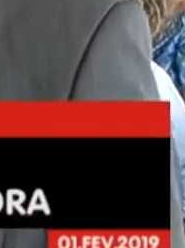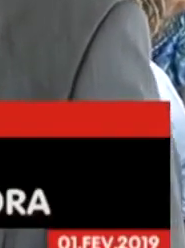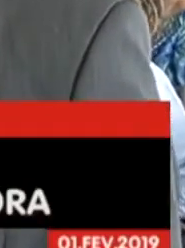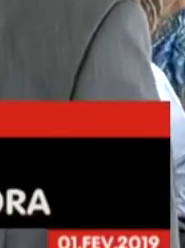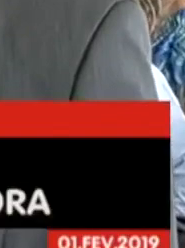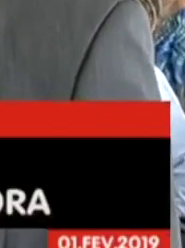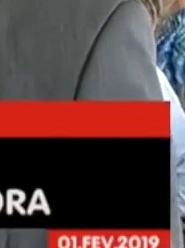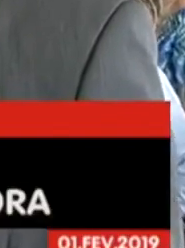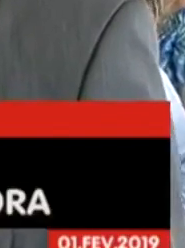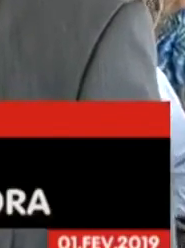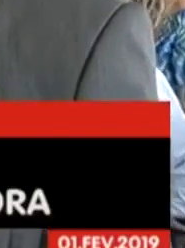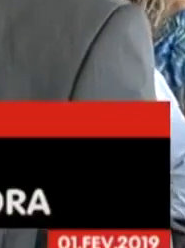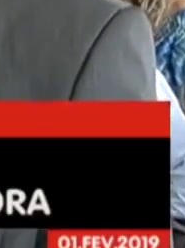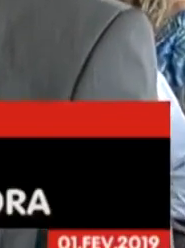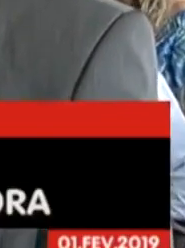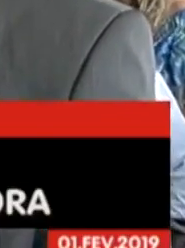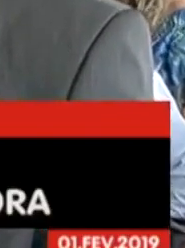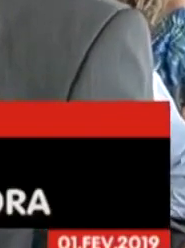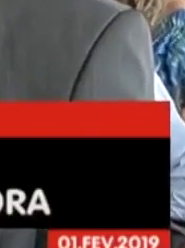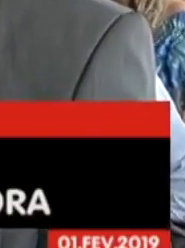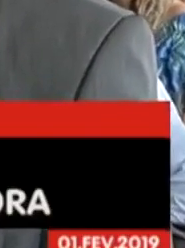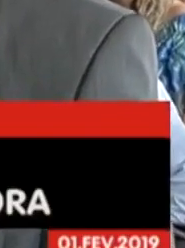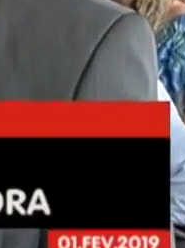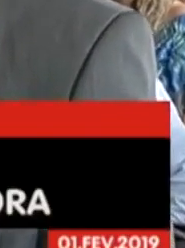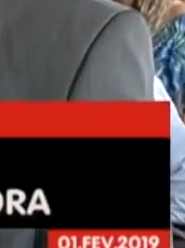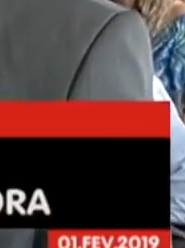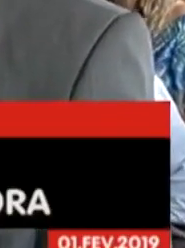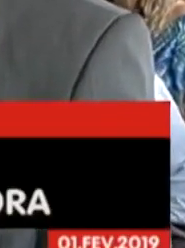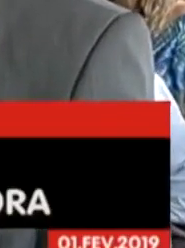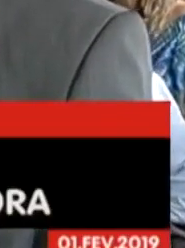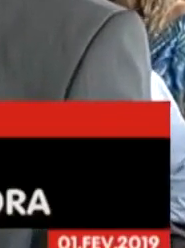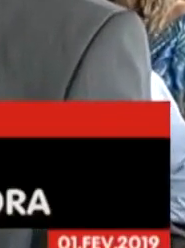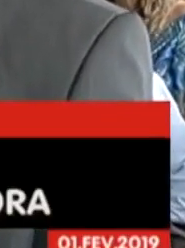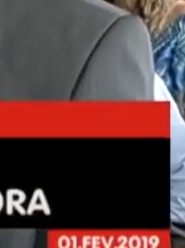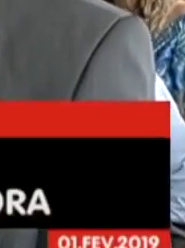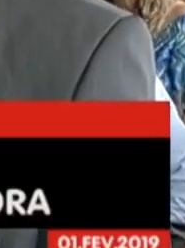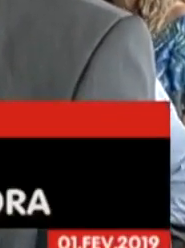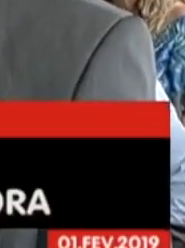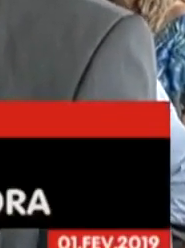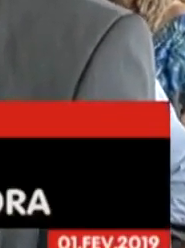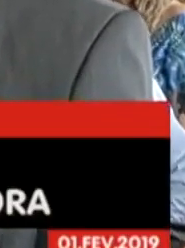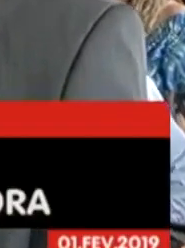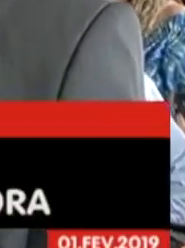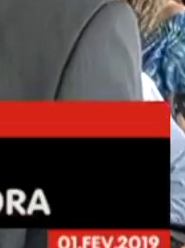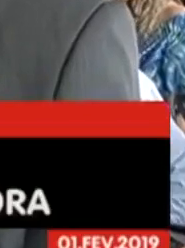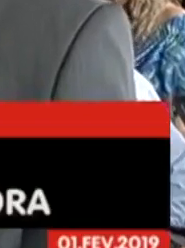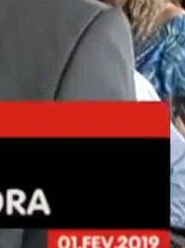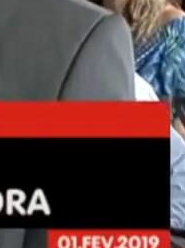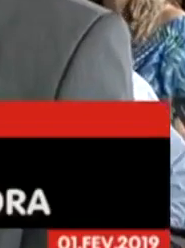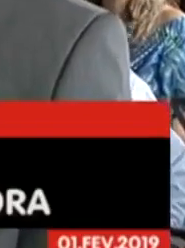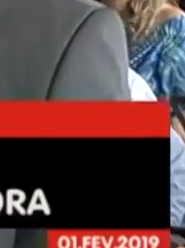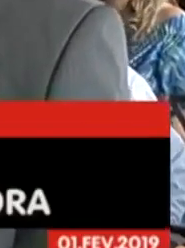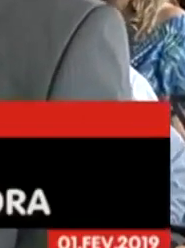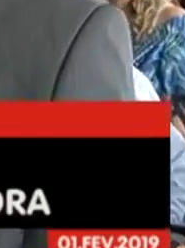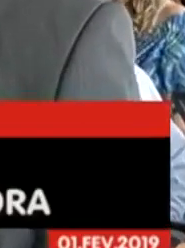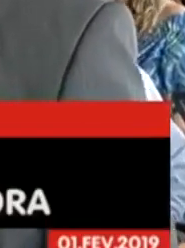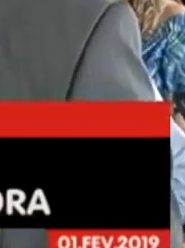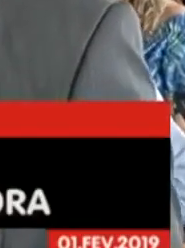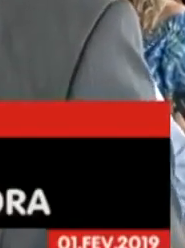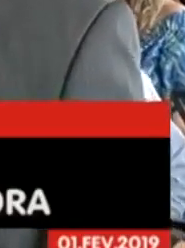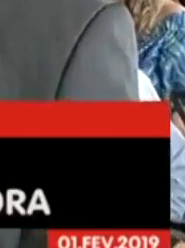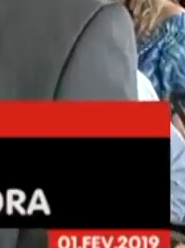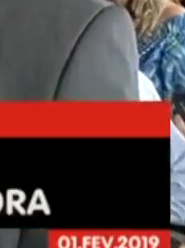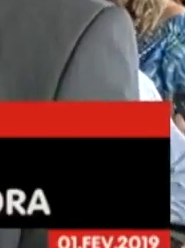lá mais de 20 milhões de atraso com relação ao repasse do Estado. Sabemos que ele recebeu